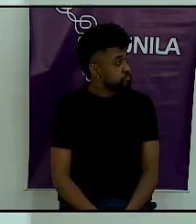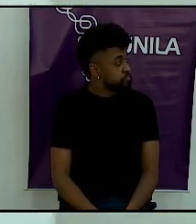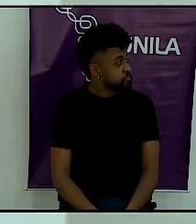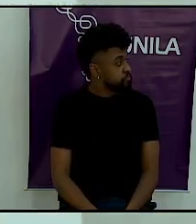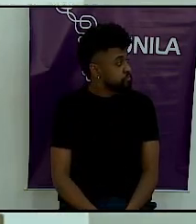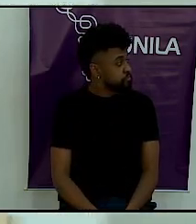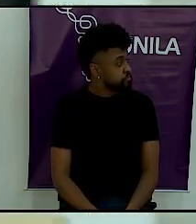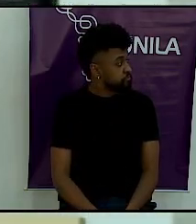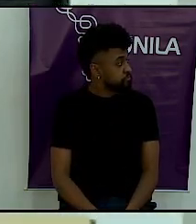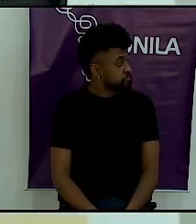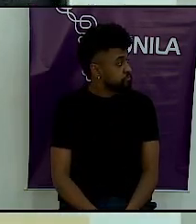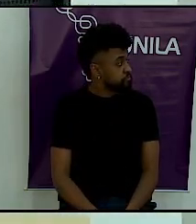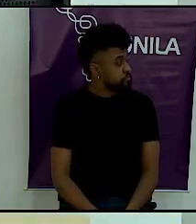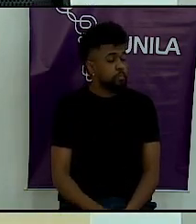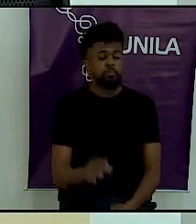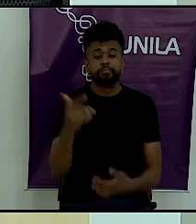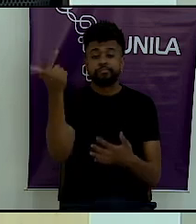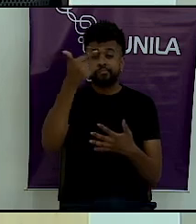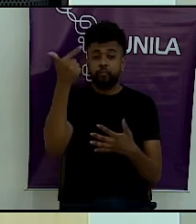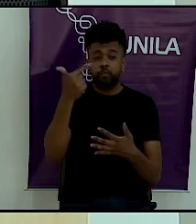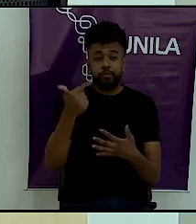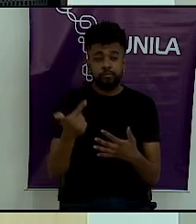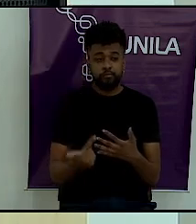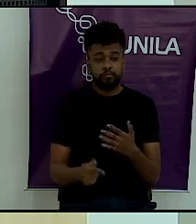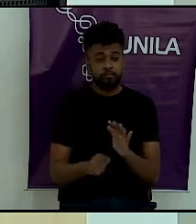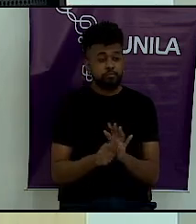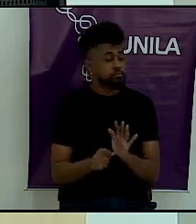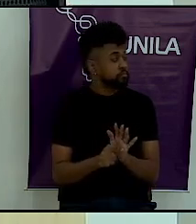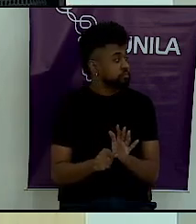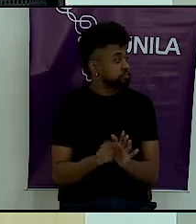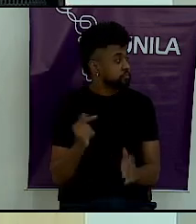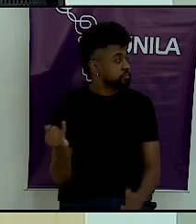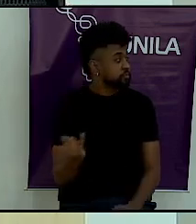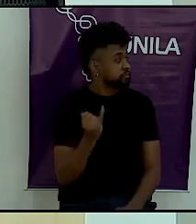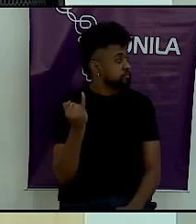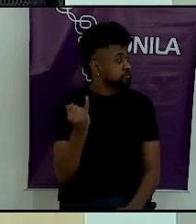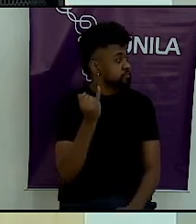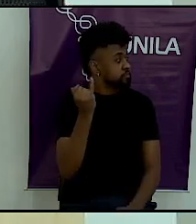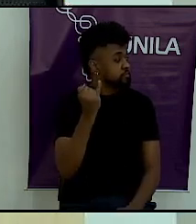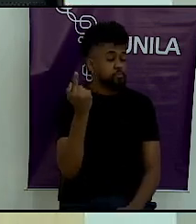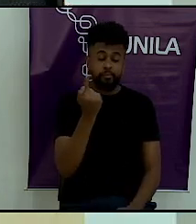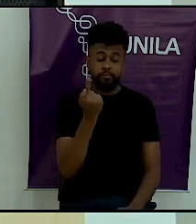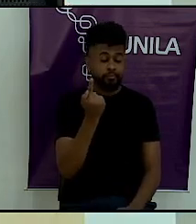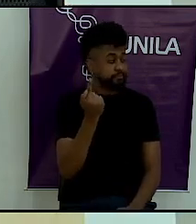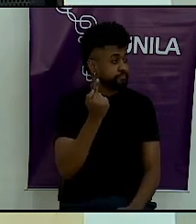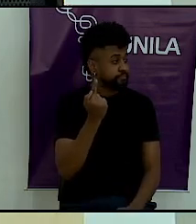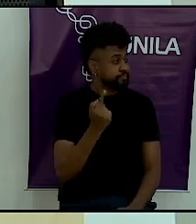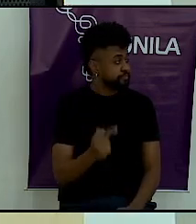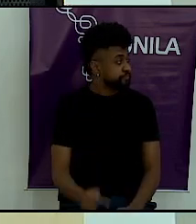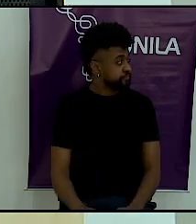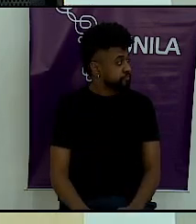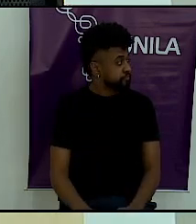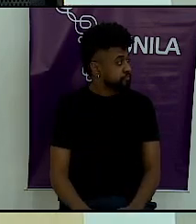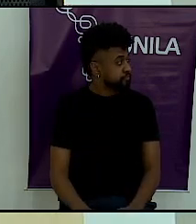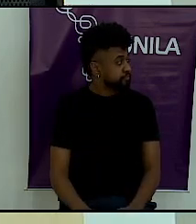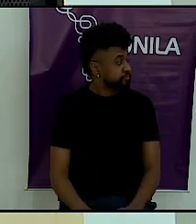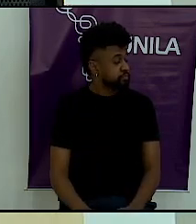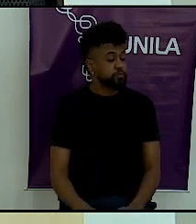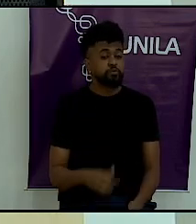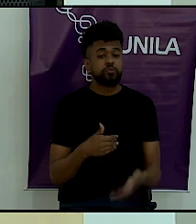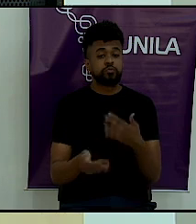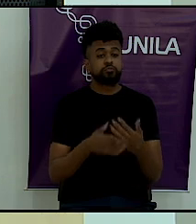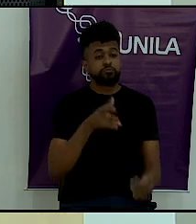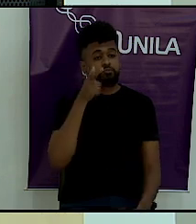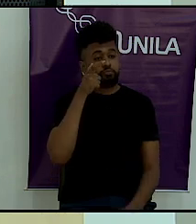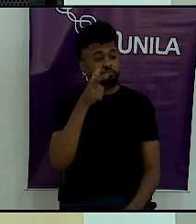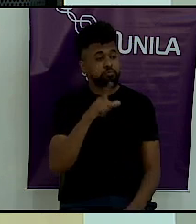então, só alguns comentários com relação ao orçamento participativo, acho importante, né? Então, primeiro, qualquer integrante da comunidade